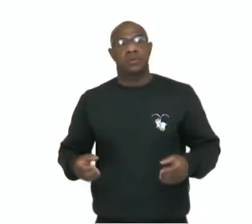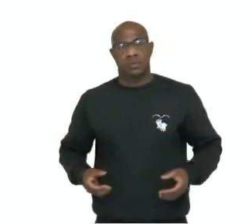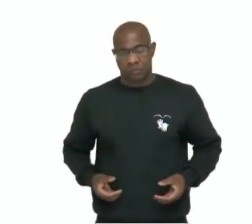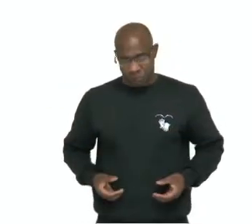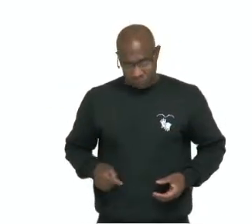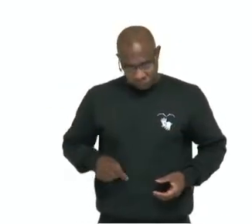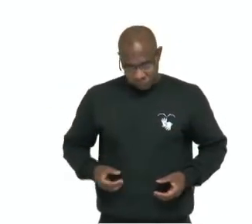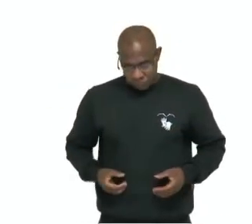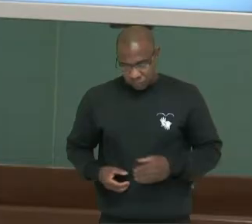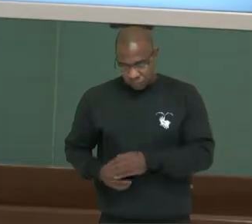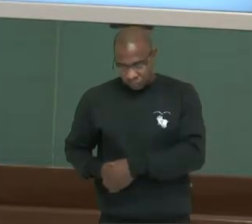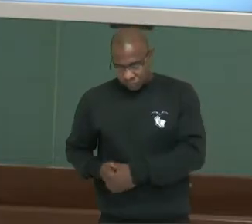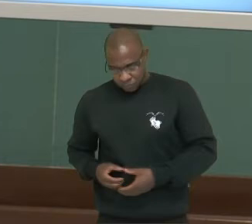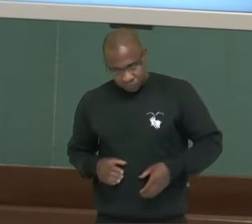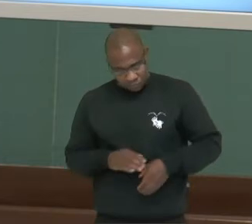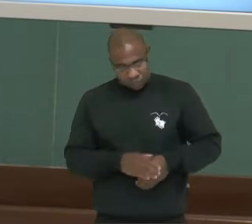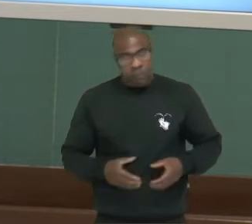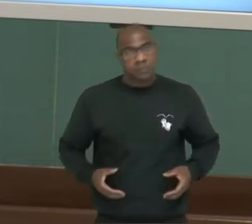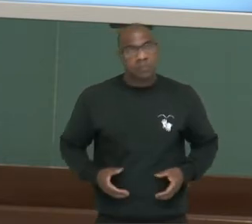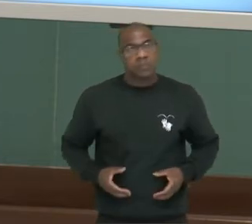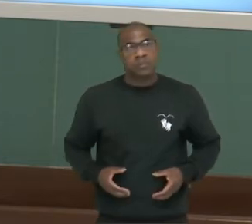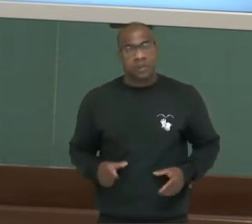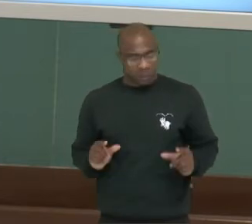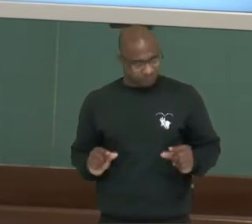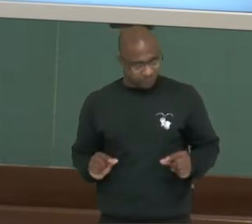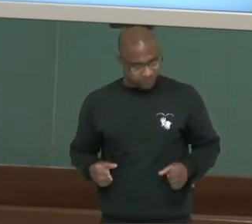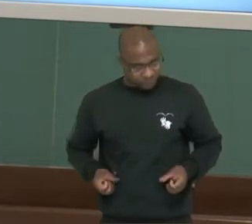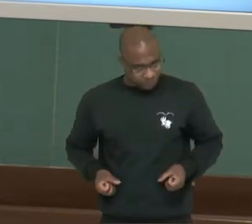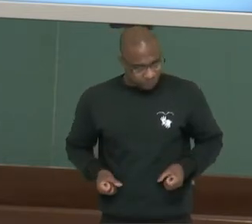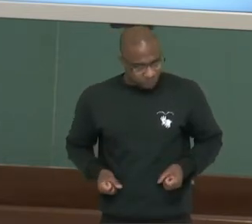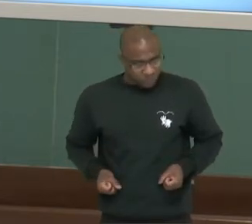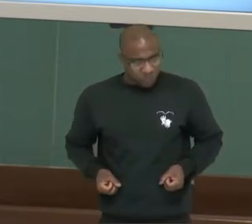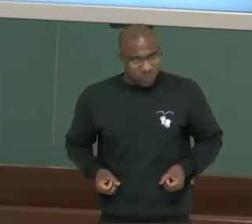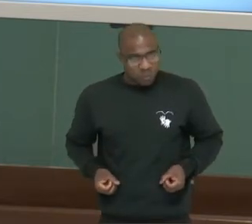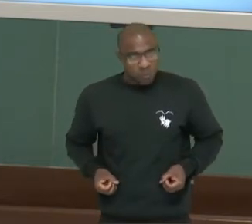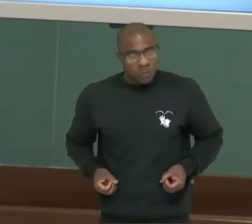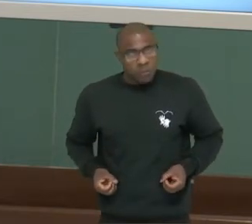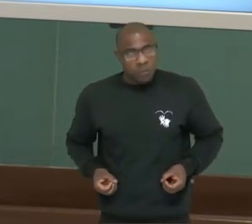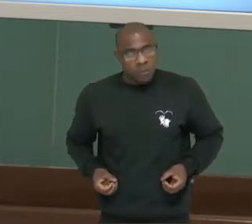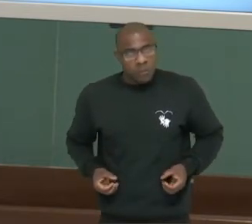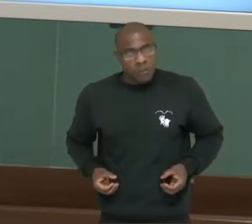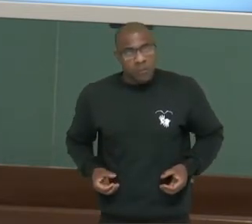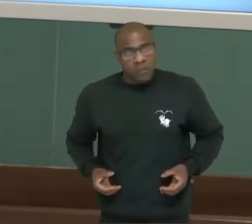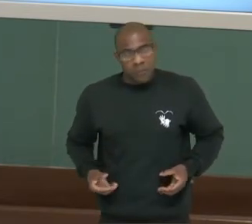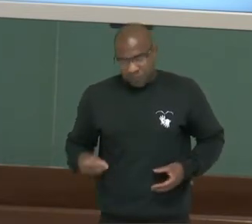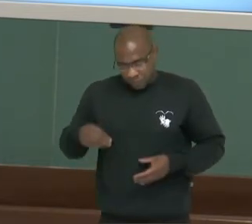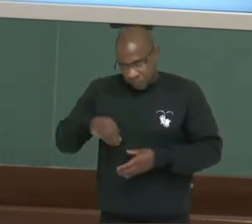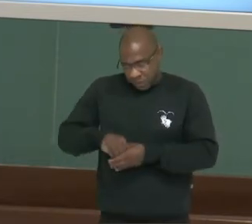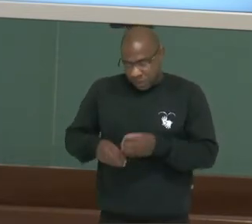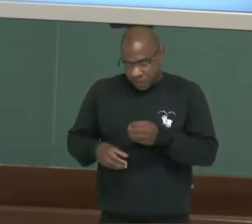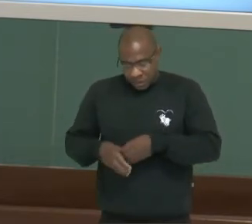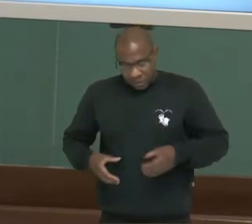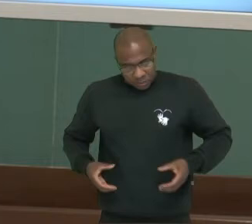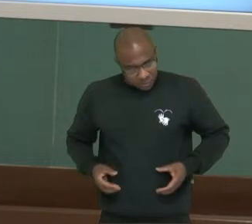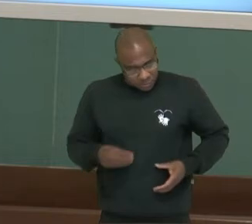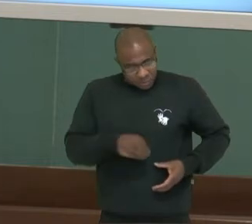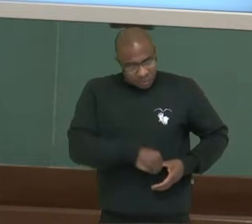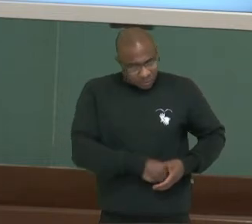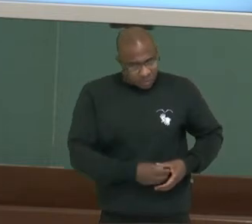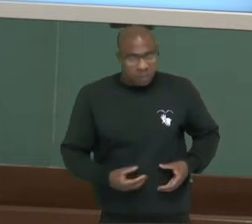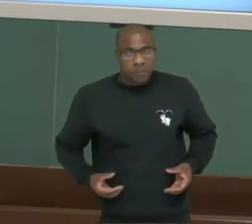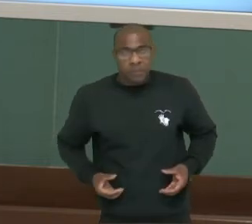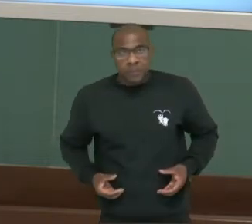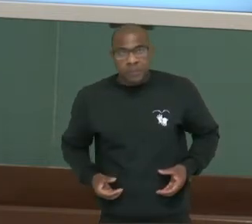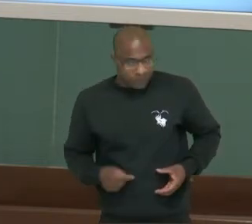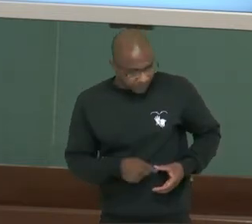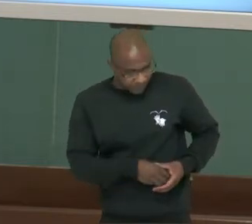folículo. Então, ele vai agir, olha como ele está pequenininho, ele vai crescendo, vai ficando prontinho para ser liberado. Nesse mesmo